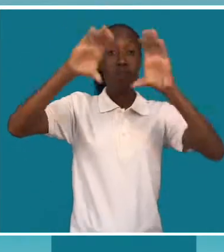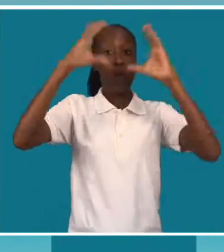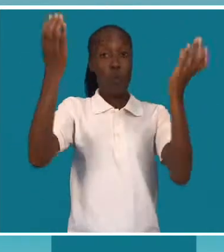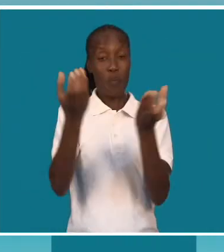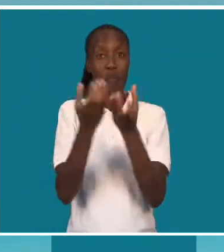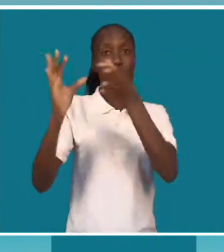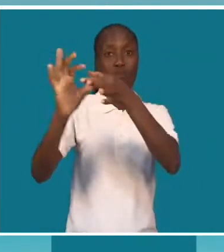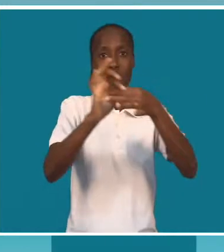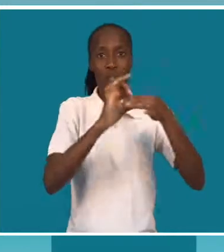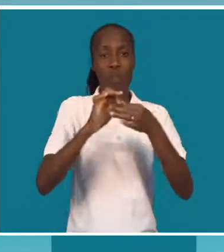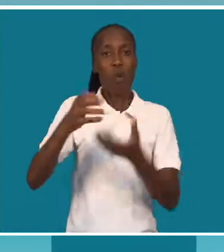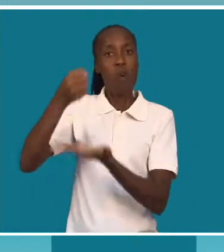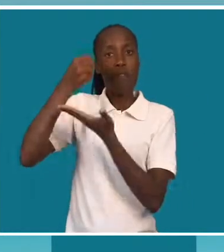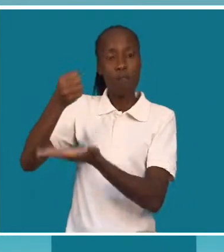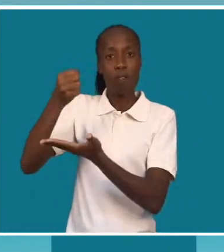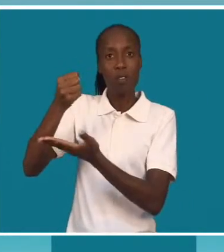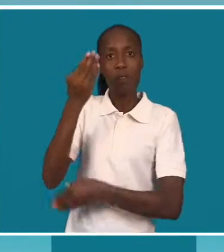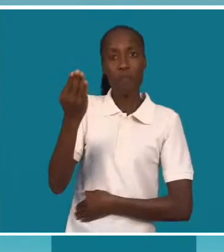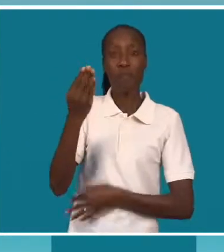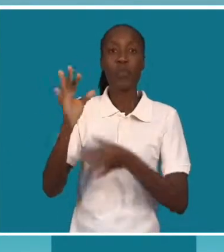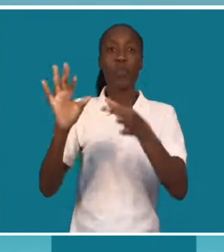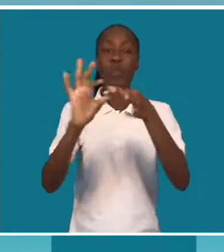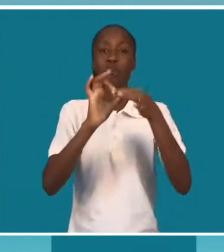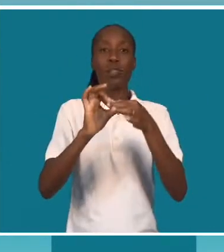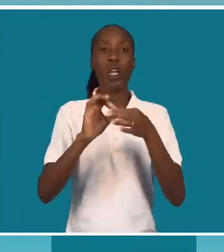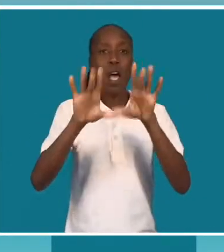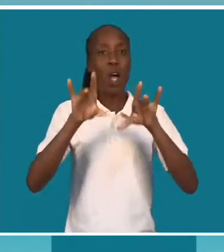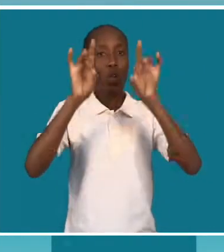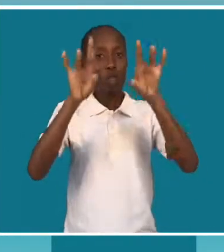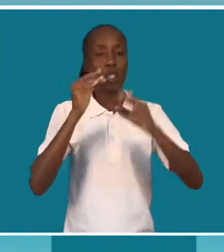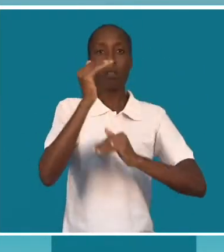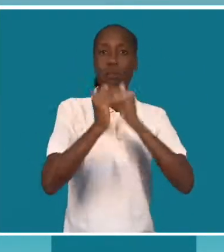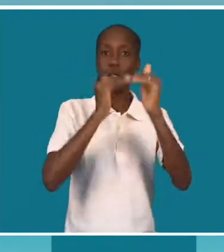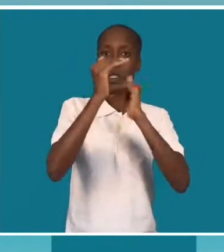World, com o financiamento da Cooperação Austríaca para o Desenvolvimento. reabilitação Reabilitação. Reabilitação.